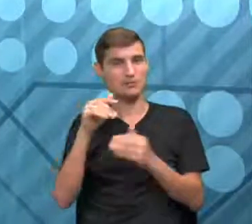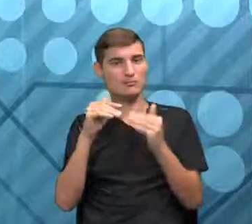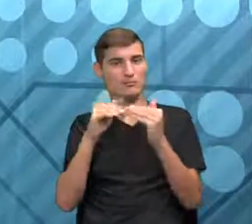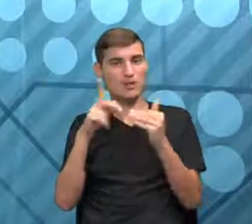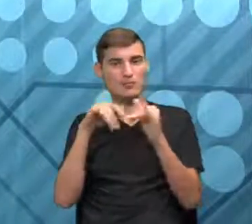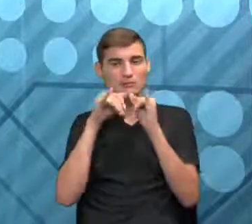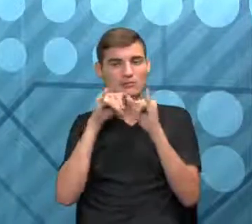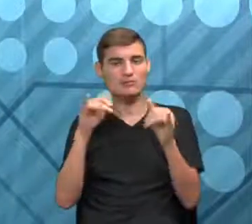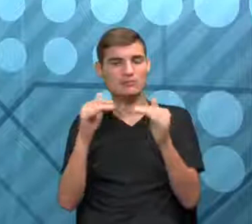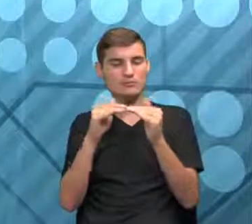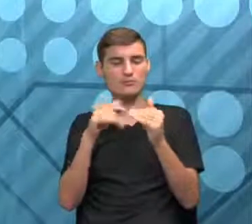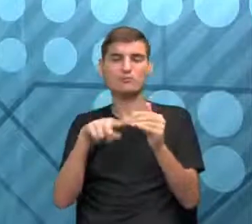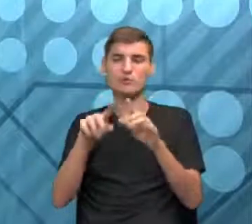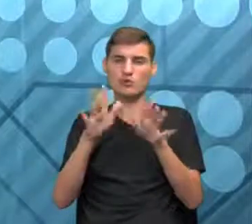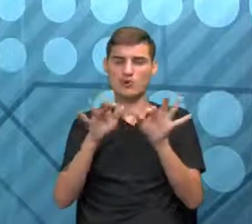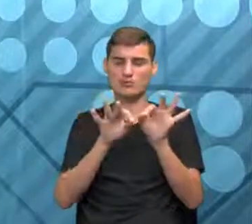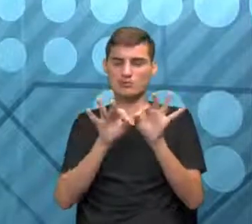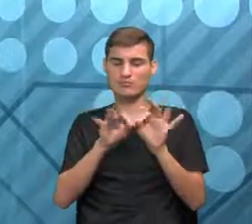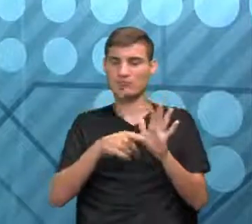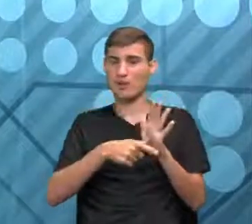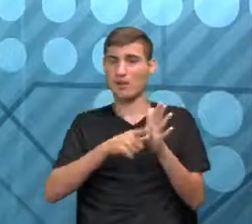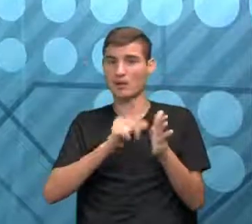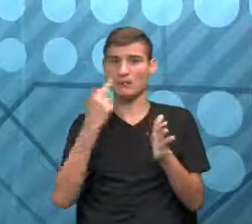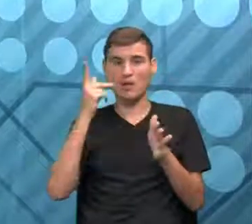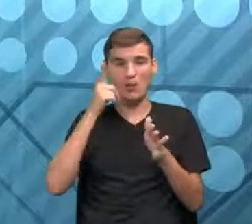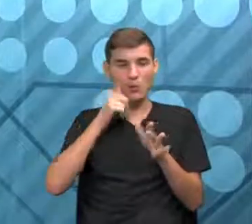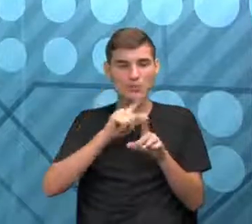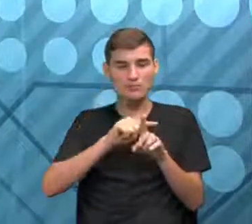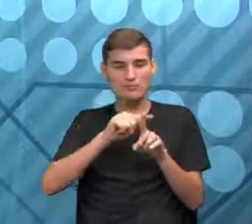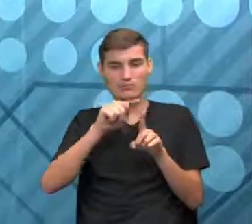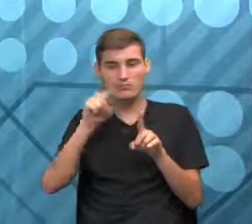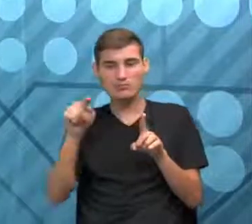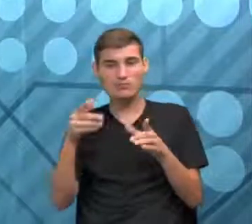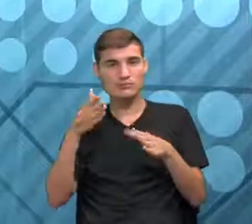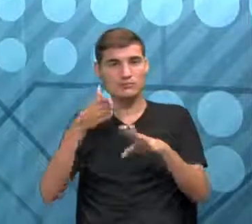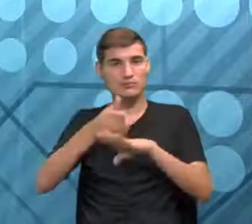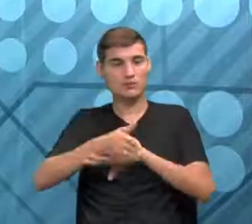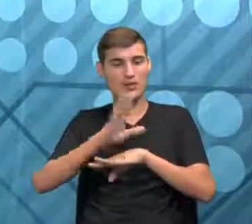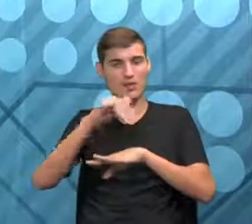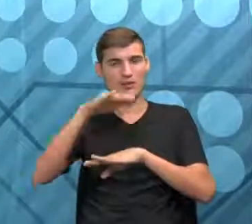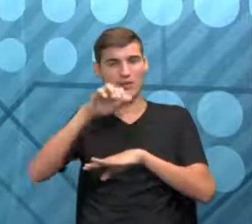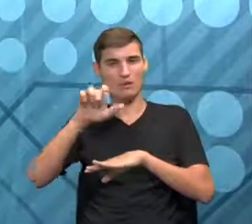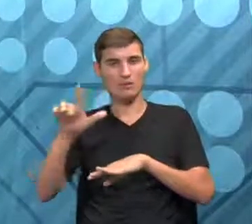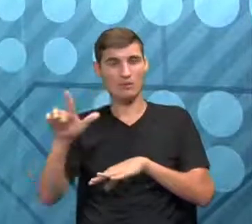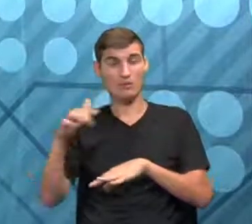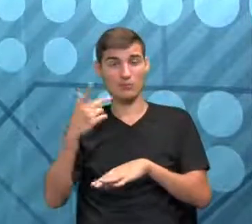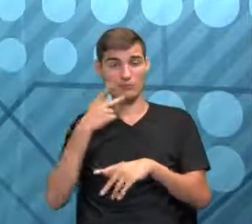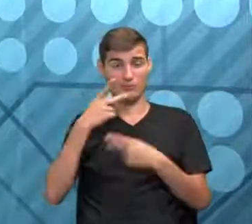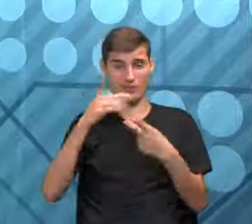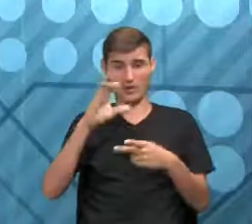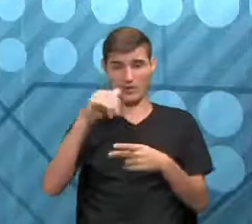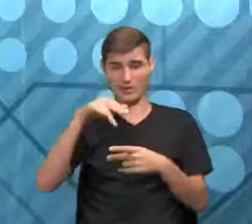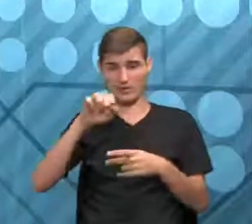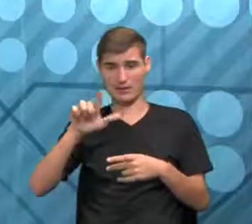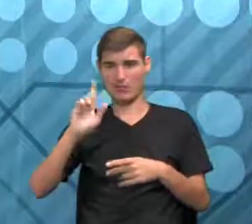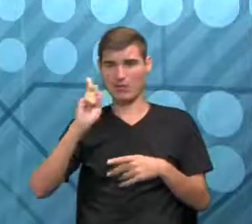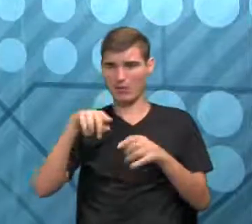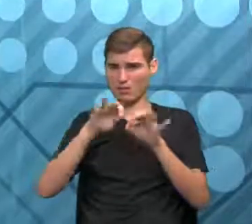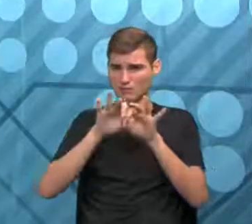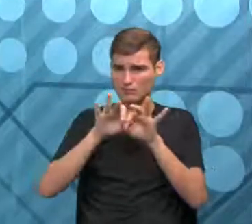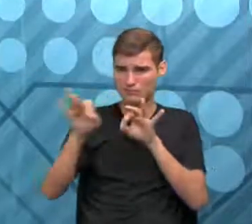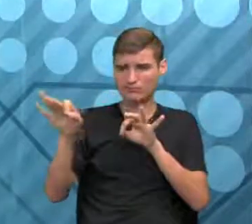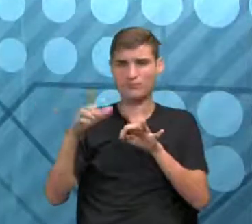transmitindo o sinal, eu preparo ele para atravessar o canal. Então, se eu sei que o meu canal é muito grande, que ele tem